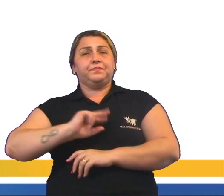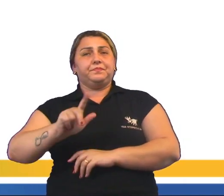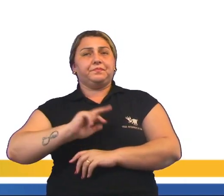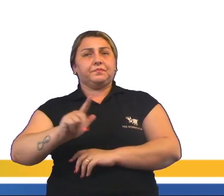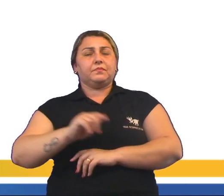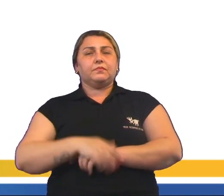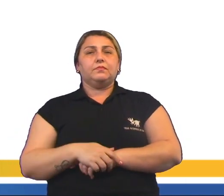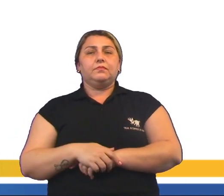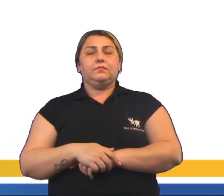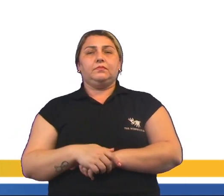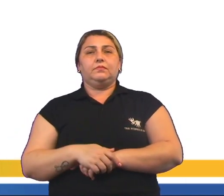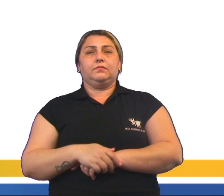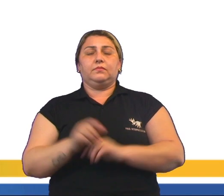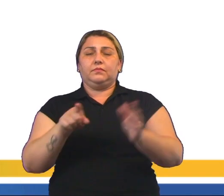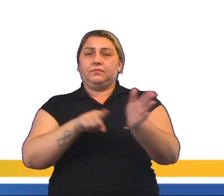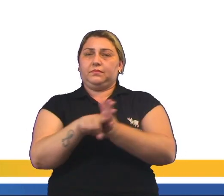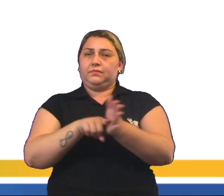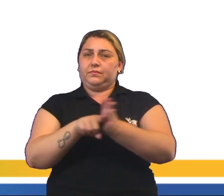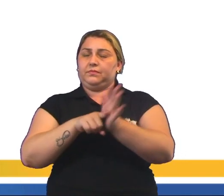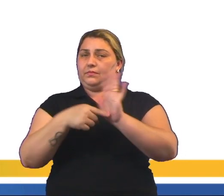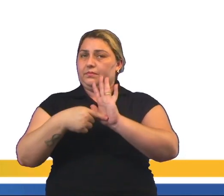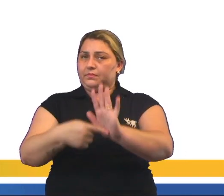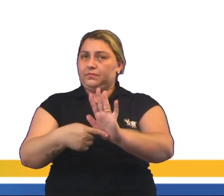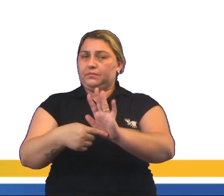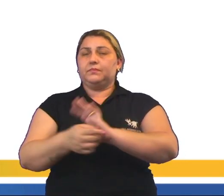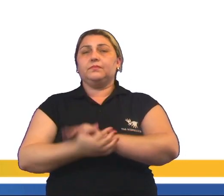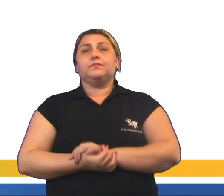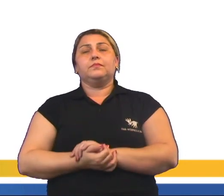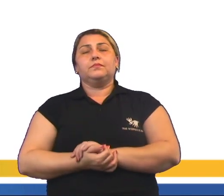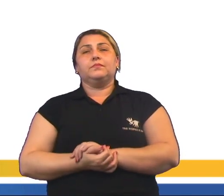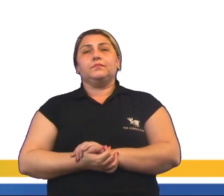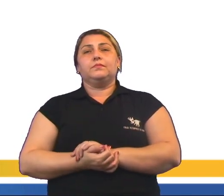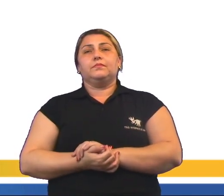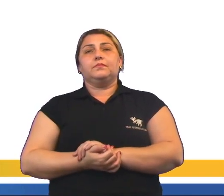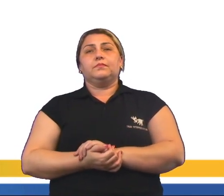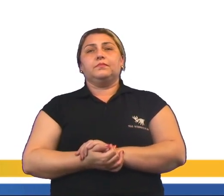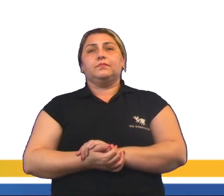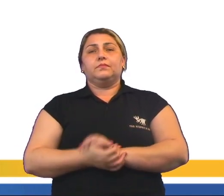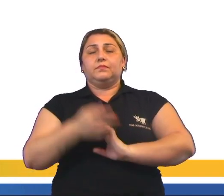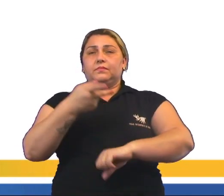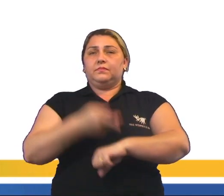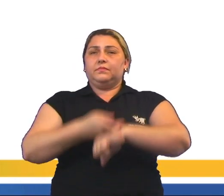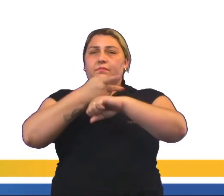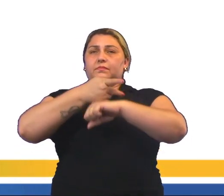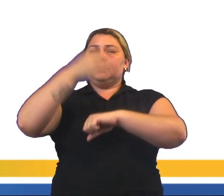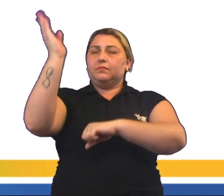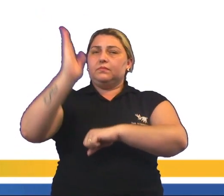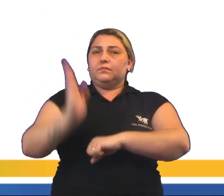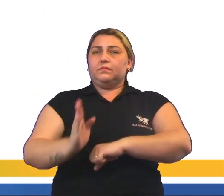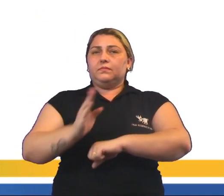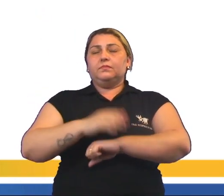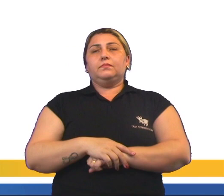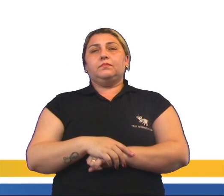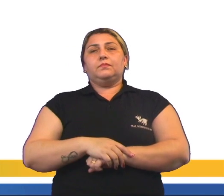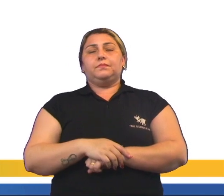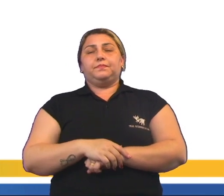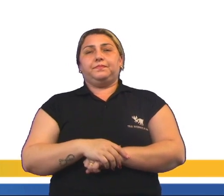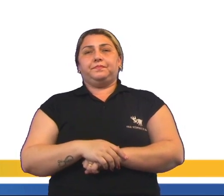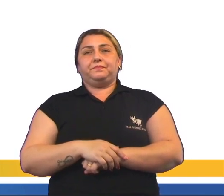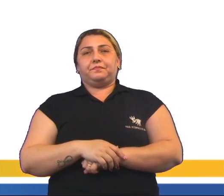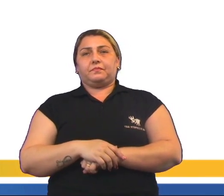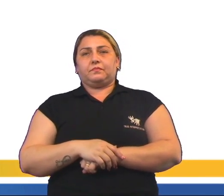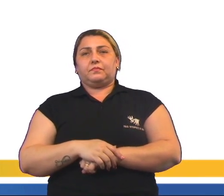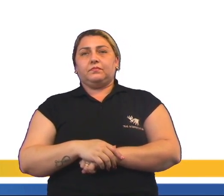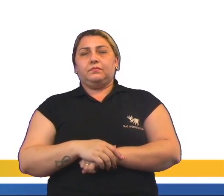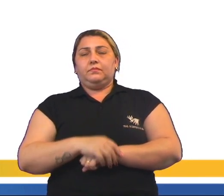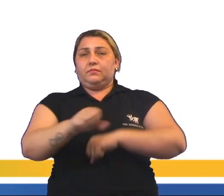é como se fosse uma pesquisa mostrada. Campeões brasileiros, tá?